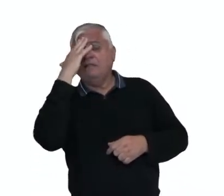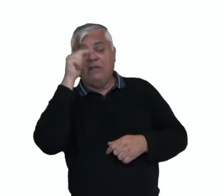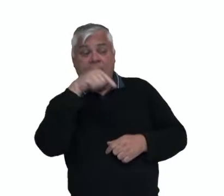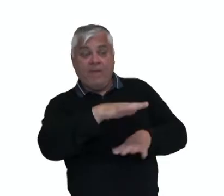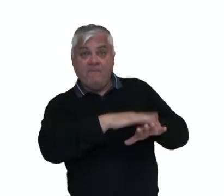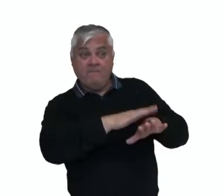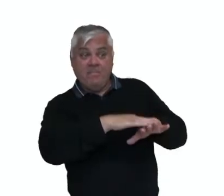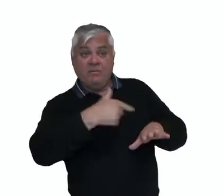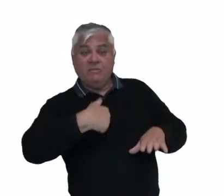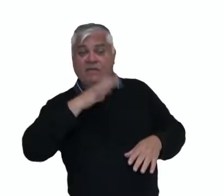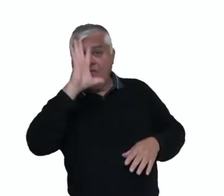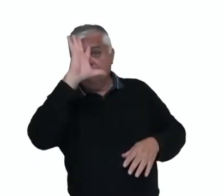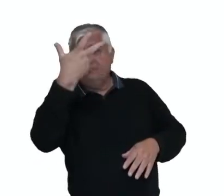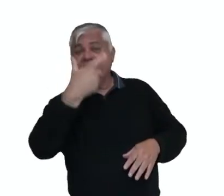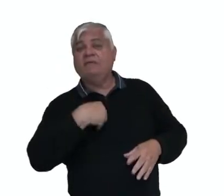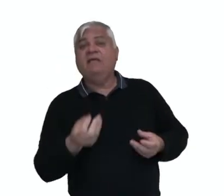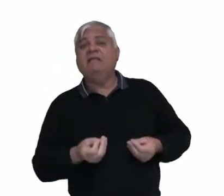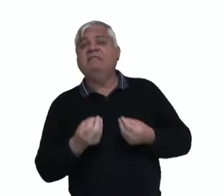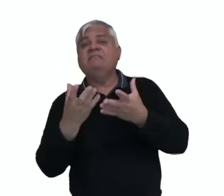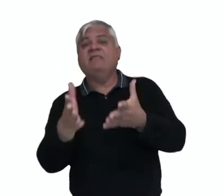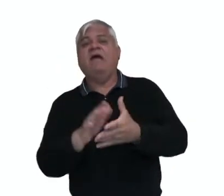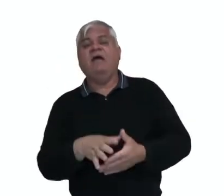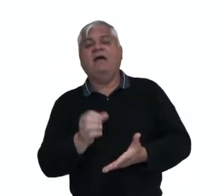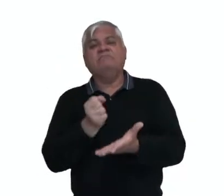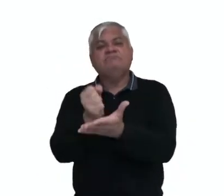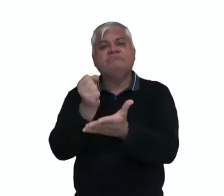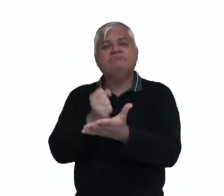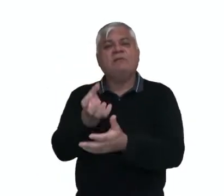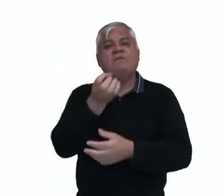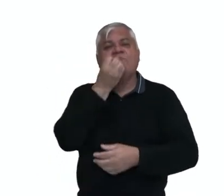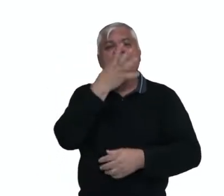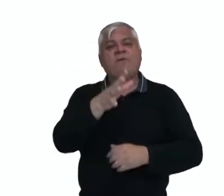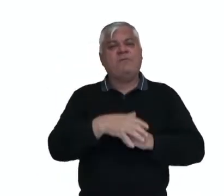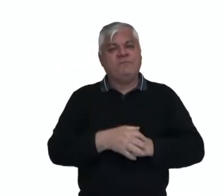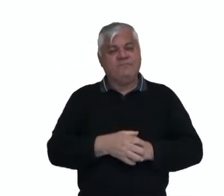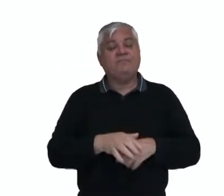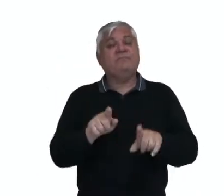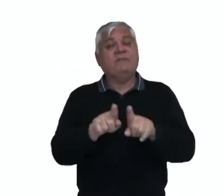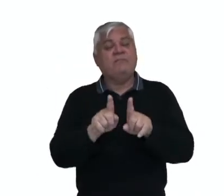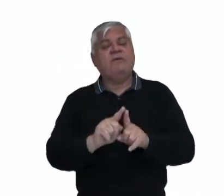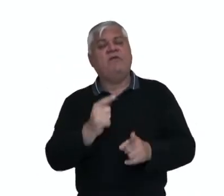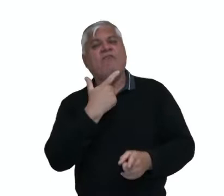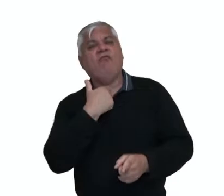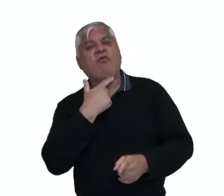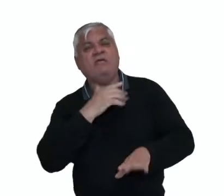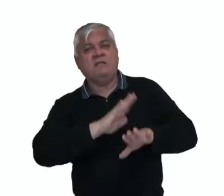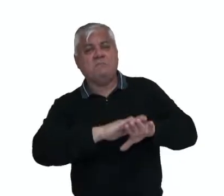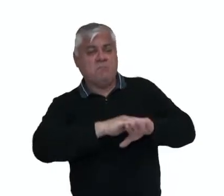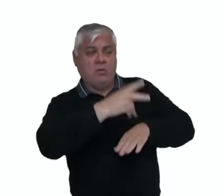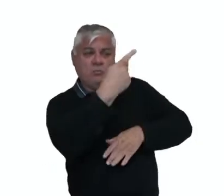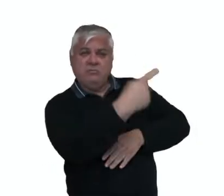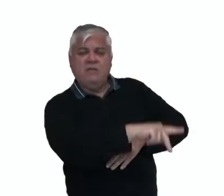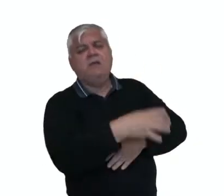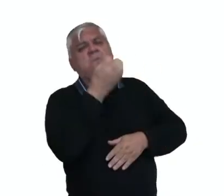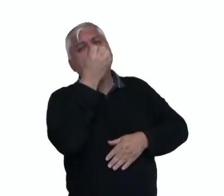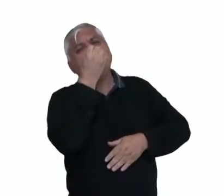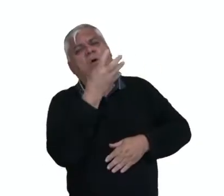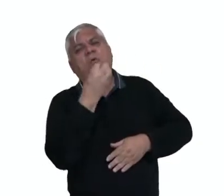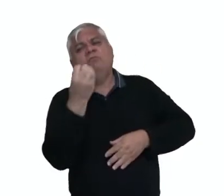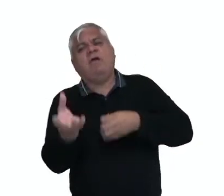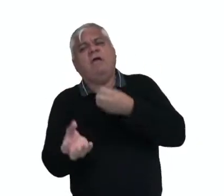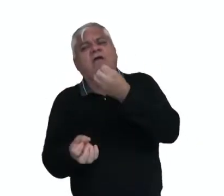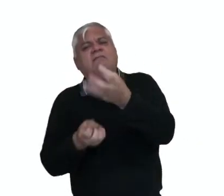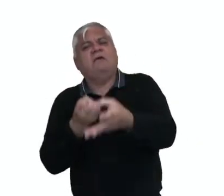o benefício trabalhista ao povo, por uma vontade e bondade dele próprio, Vargas,